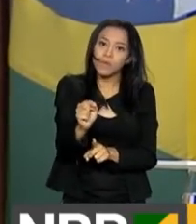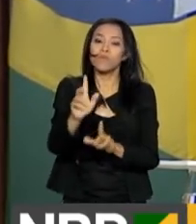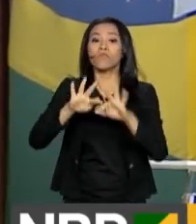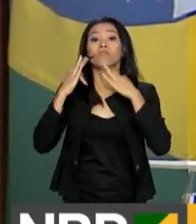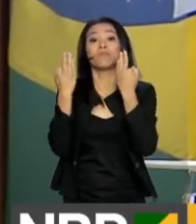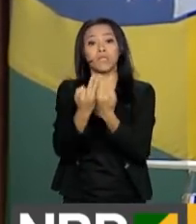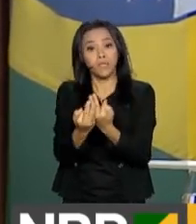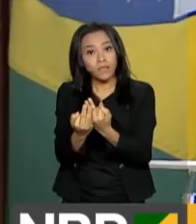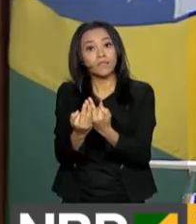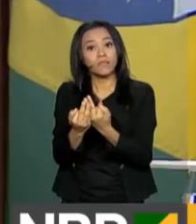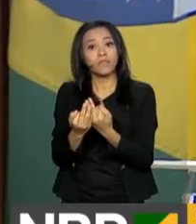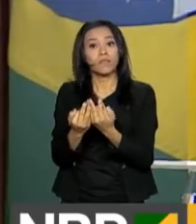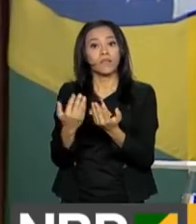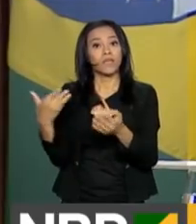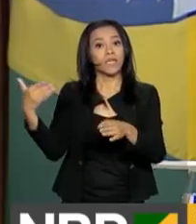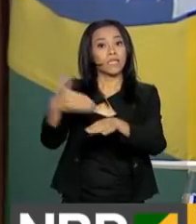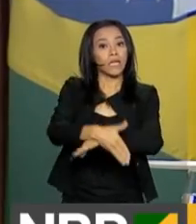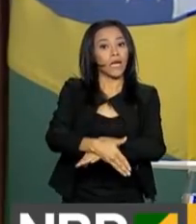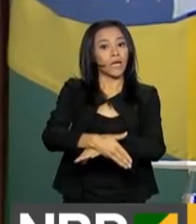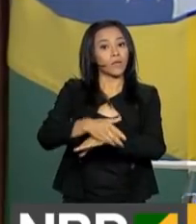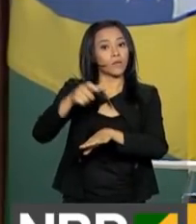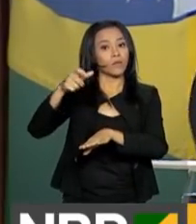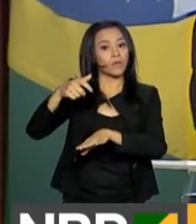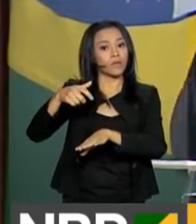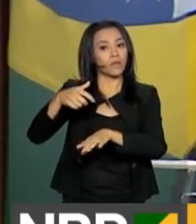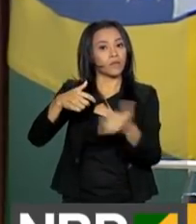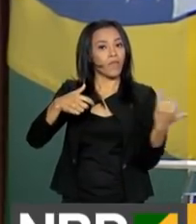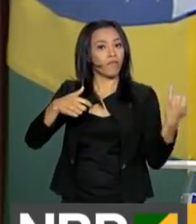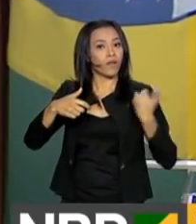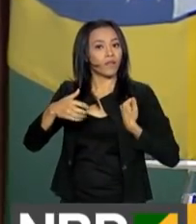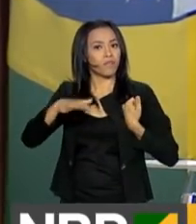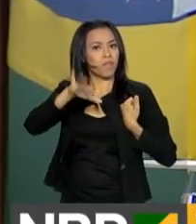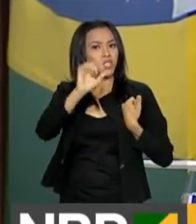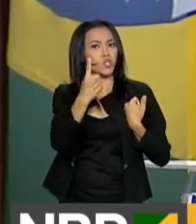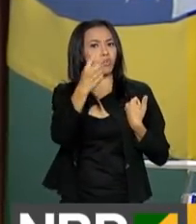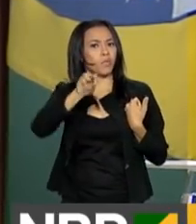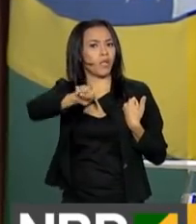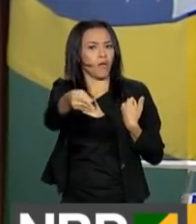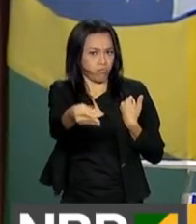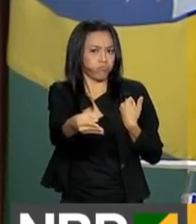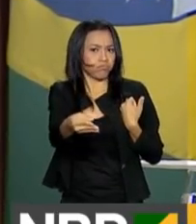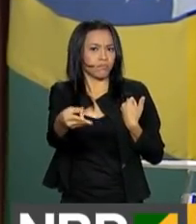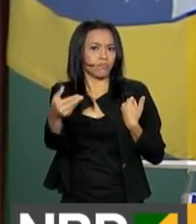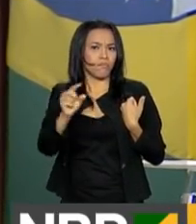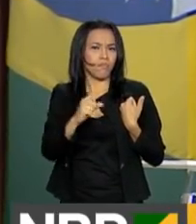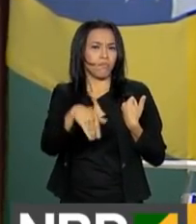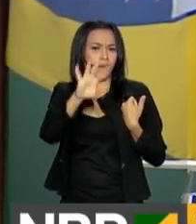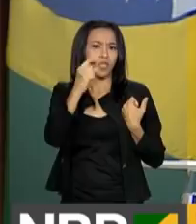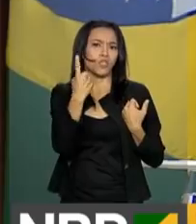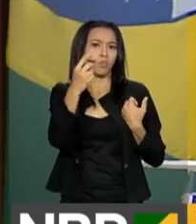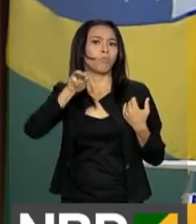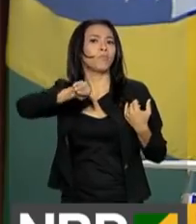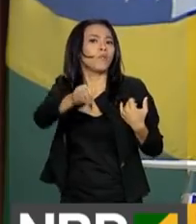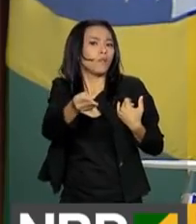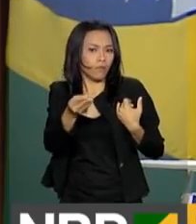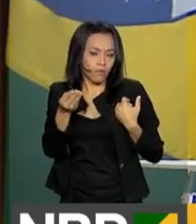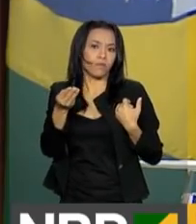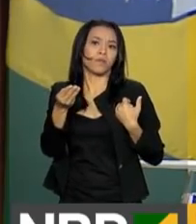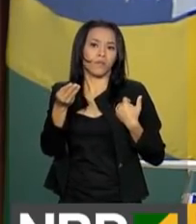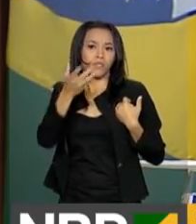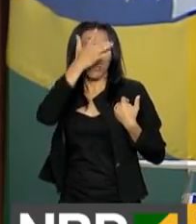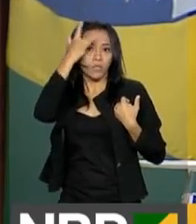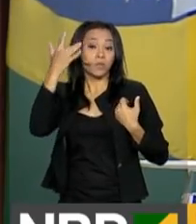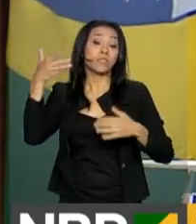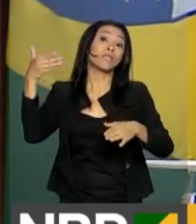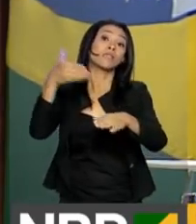é mais o irão uma retificação muito oportuna mais de um milhão não é de pessoas